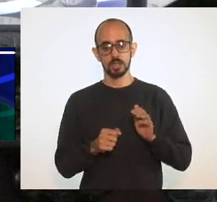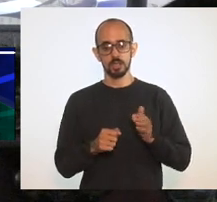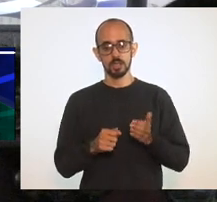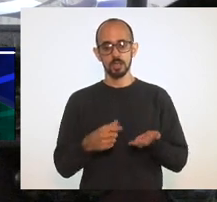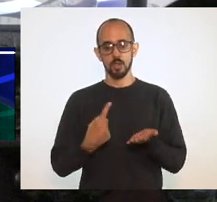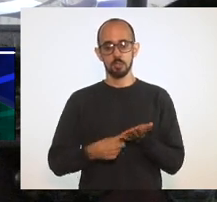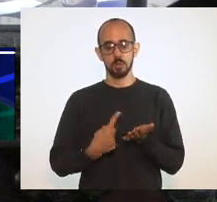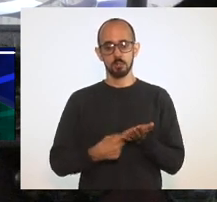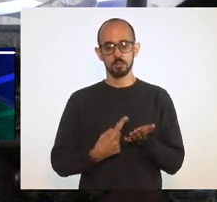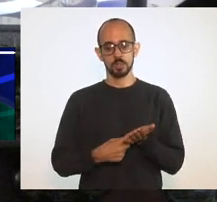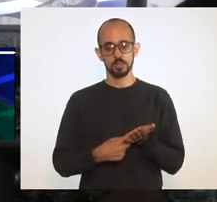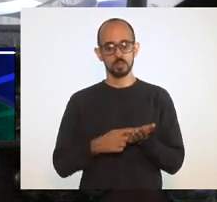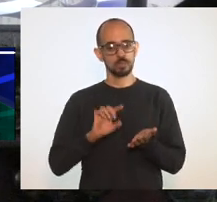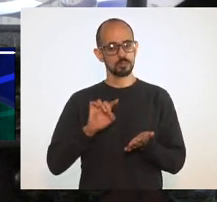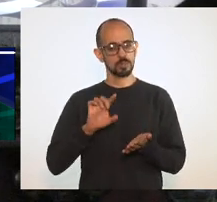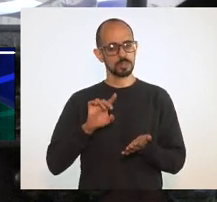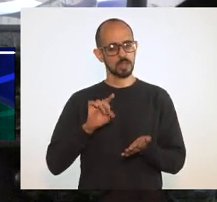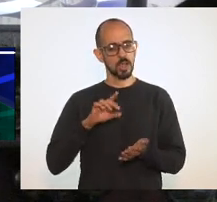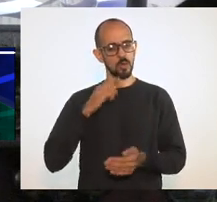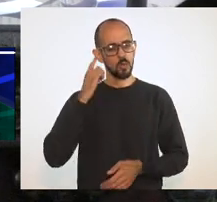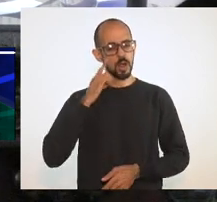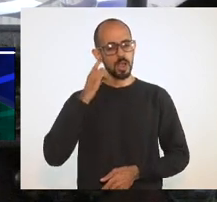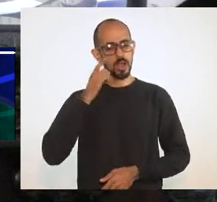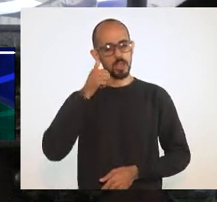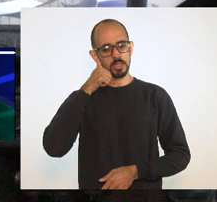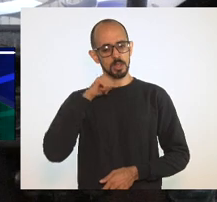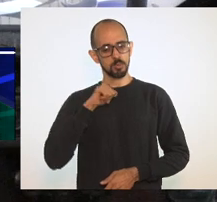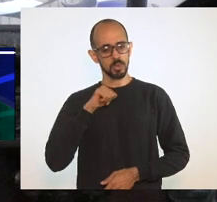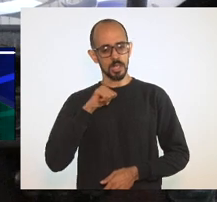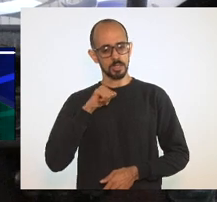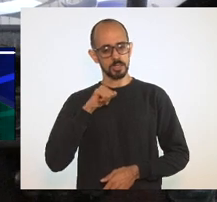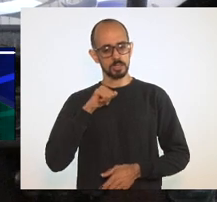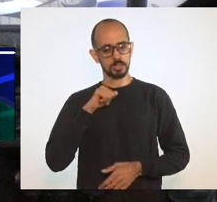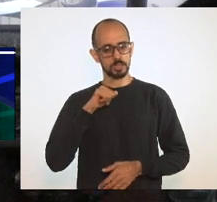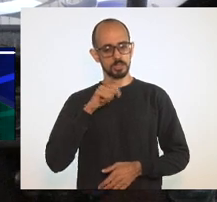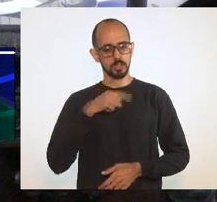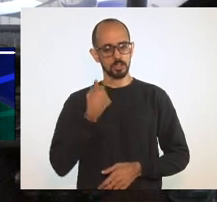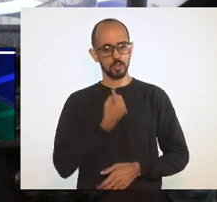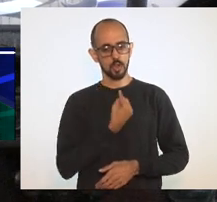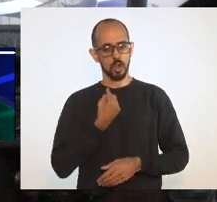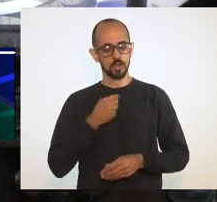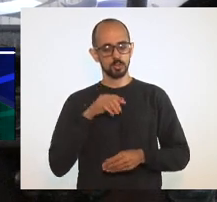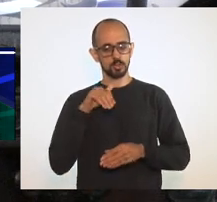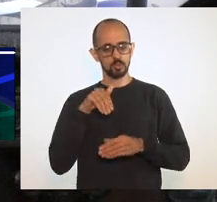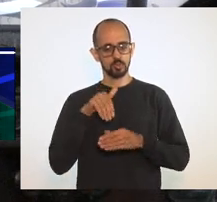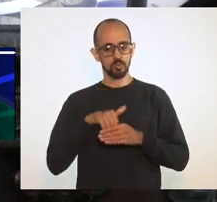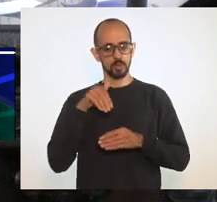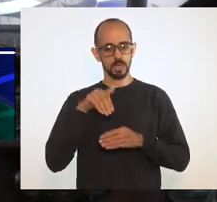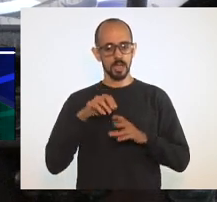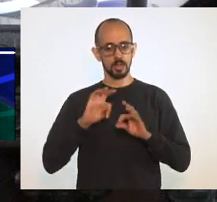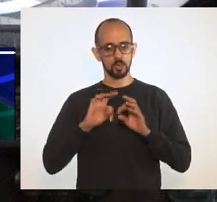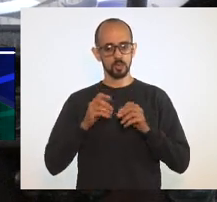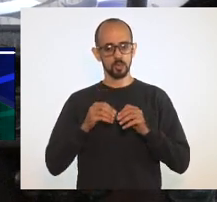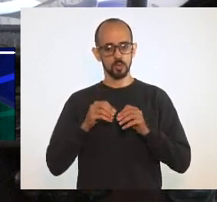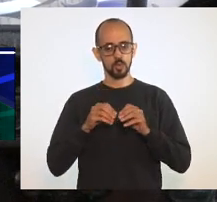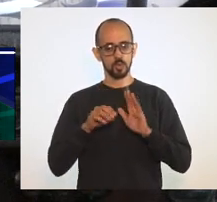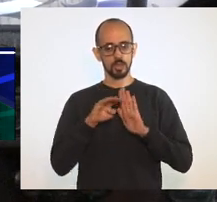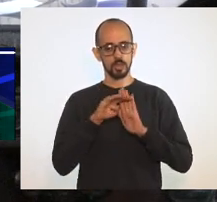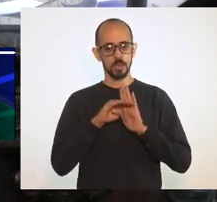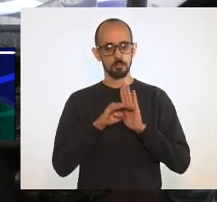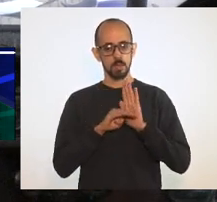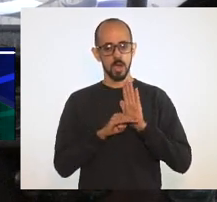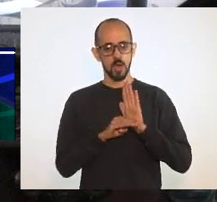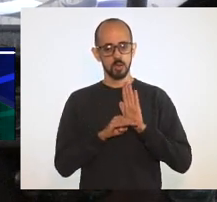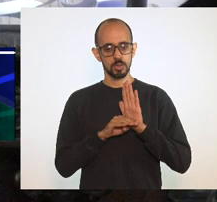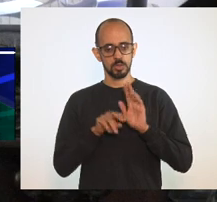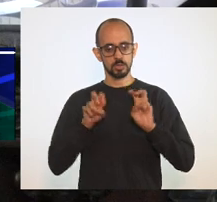especial com as parlamentares, com as senhoras deputadas, que a gente possa votar a pauta toda em relação ao tema. E